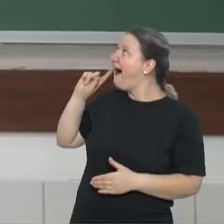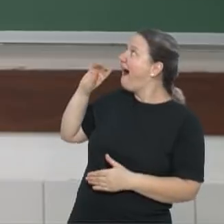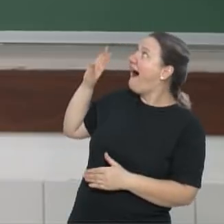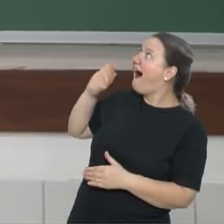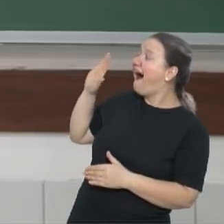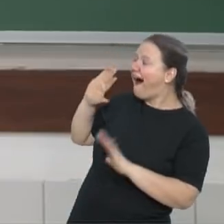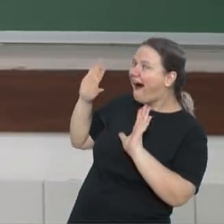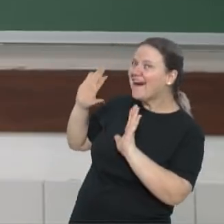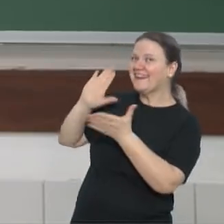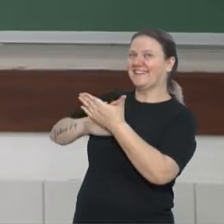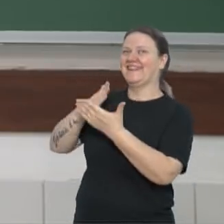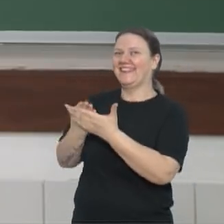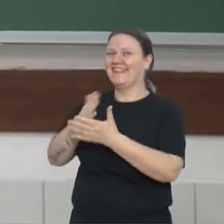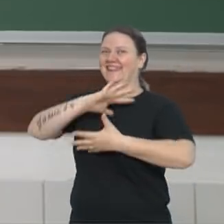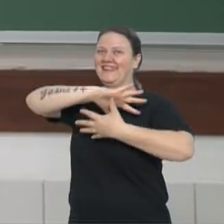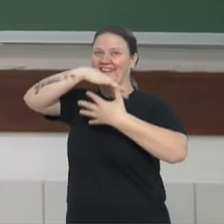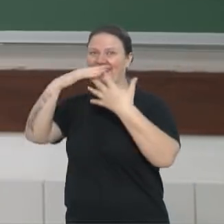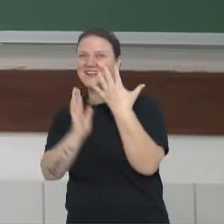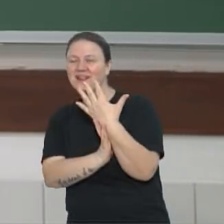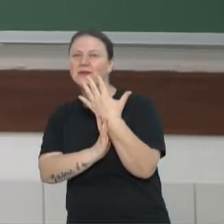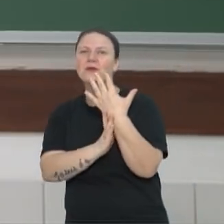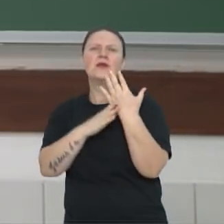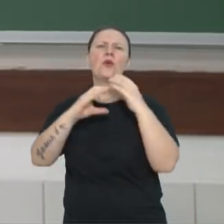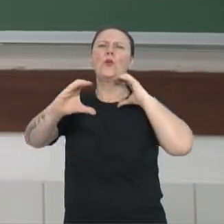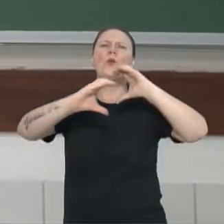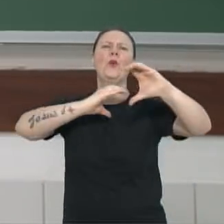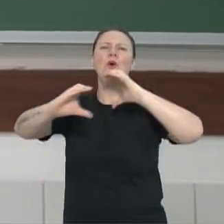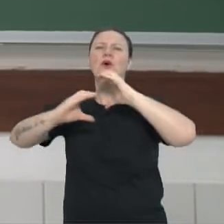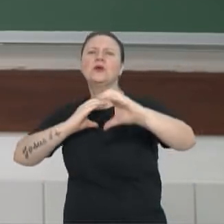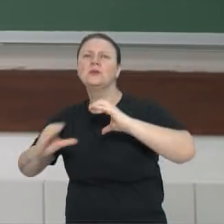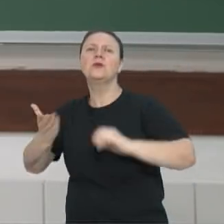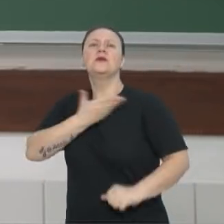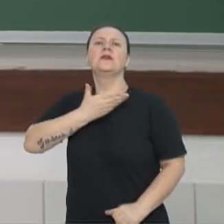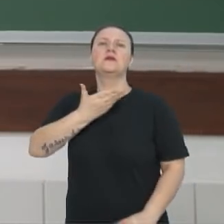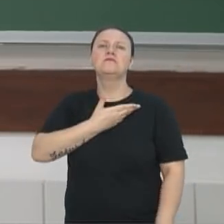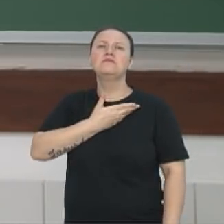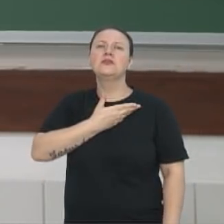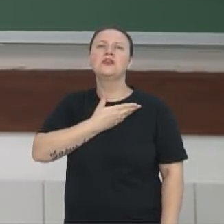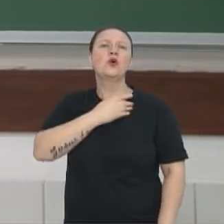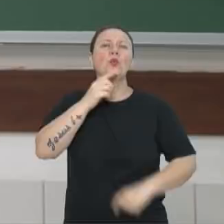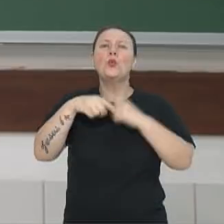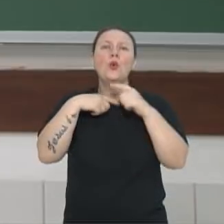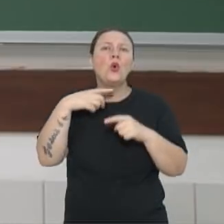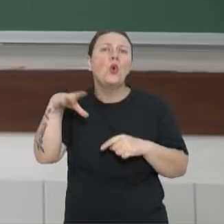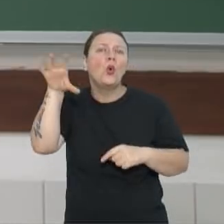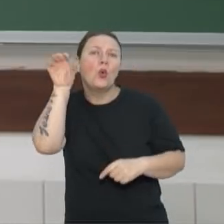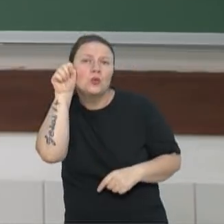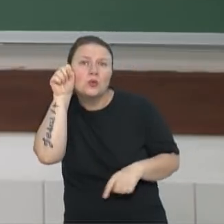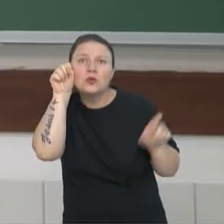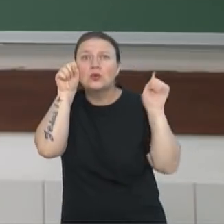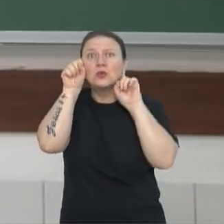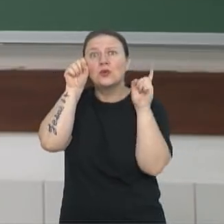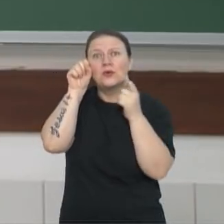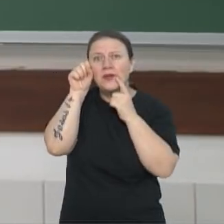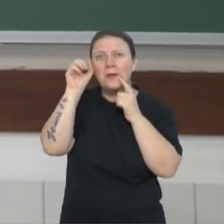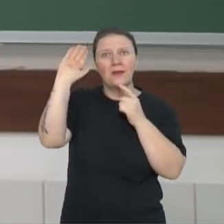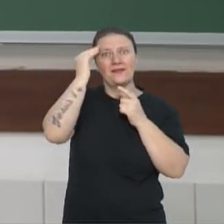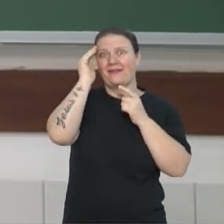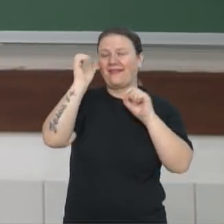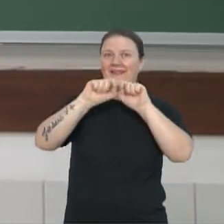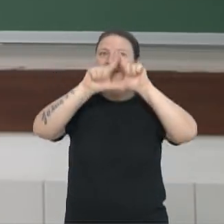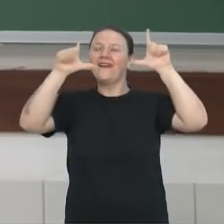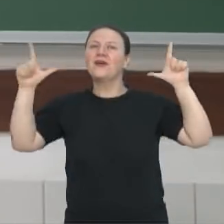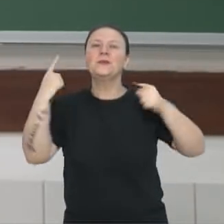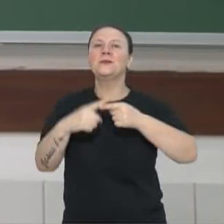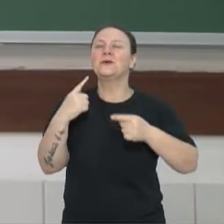a intérprete de Libras está falando com os nossos colegas que não conseguem ouvir a minha voz, mas eles estão entendendo muito bem. Sabe